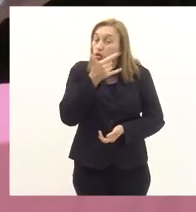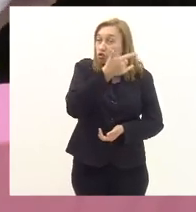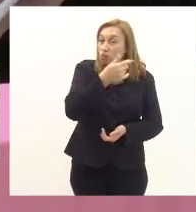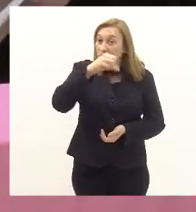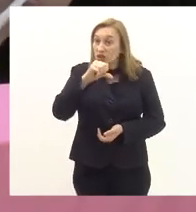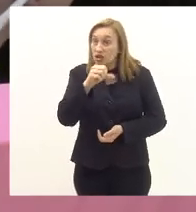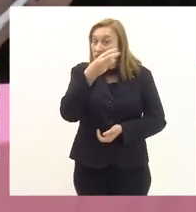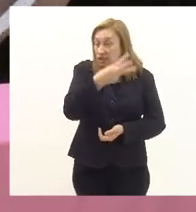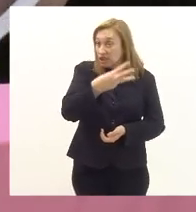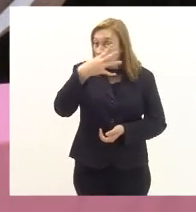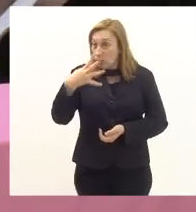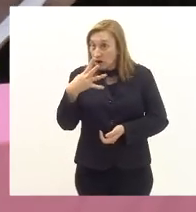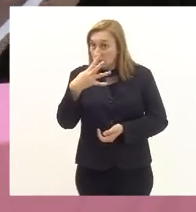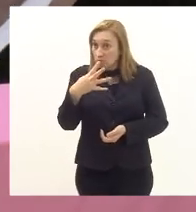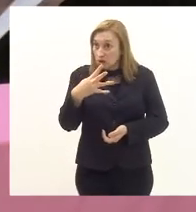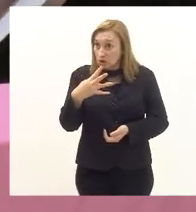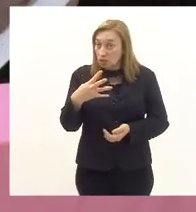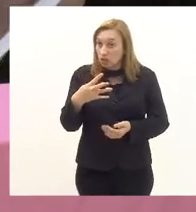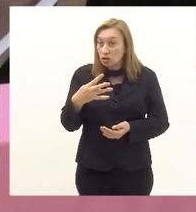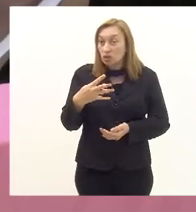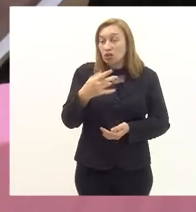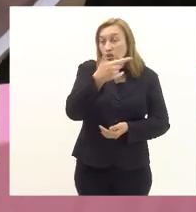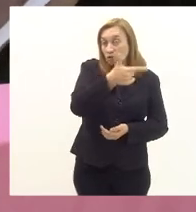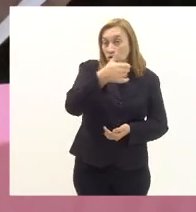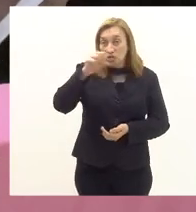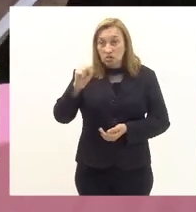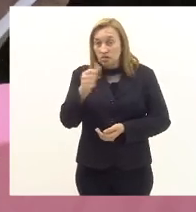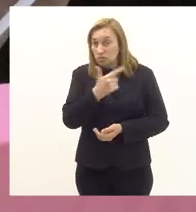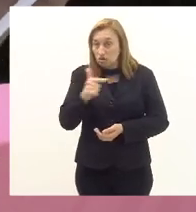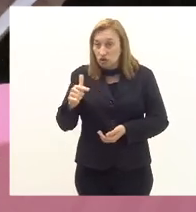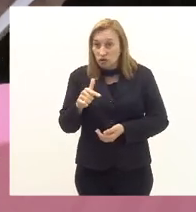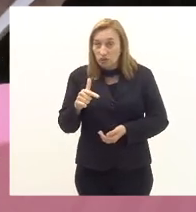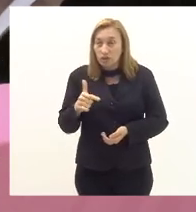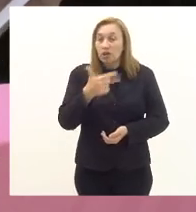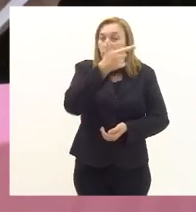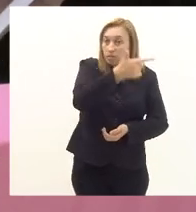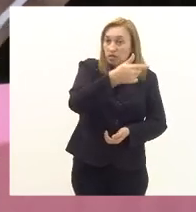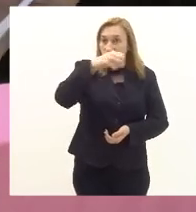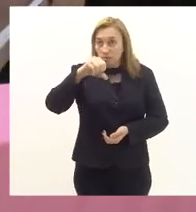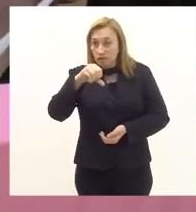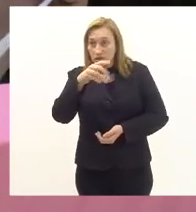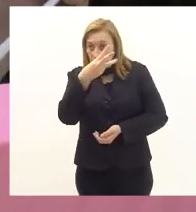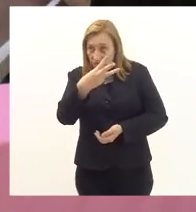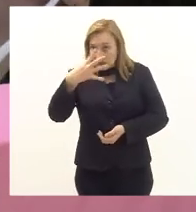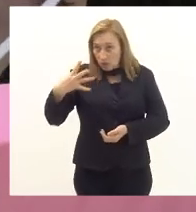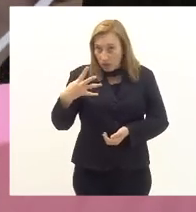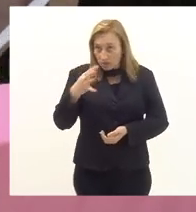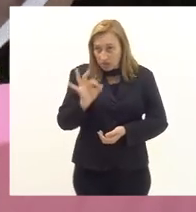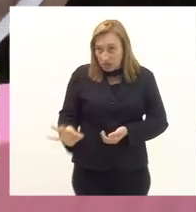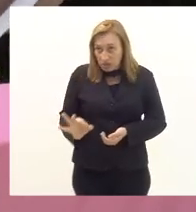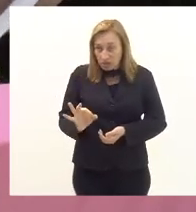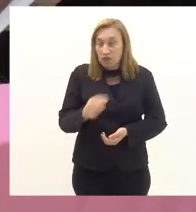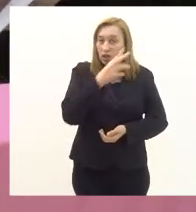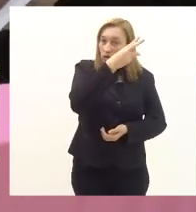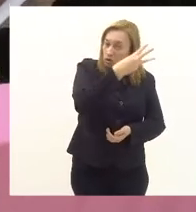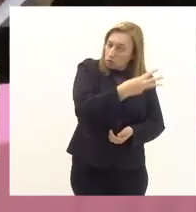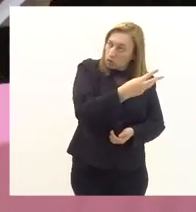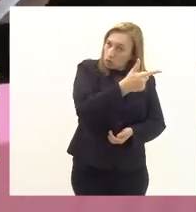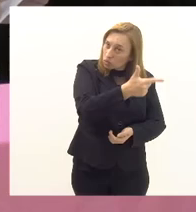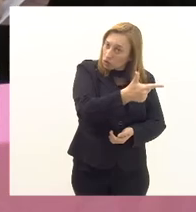2019, eu tive 34%. Então, vamos lá, 2018, não tive nenhum. Em 2019, 34%. Em